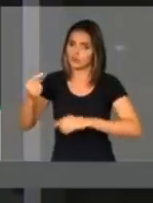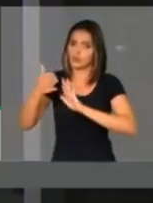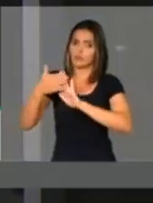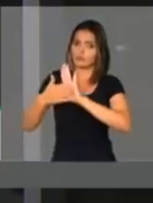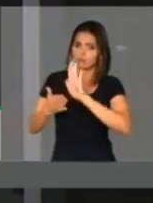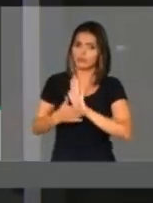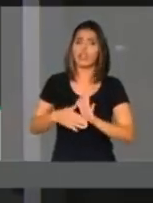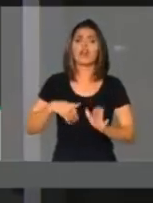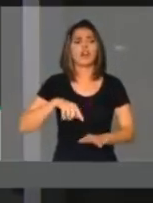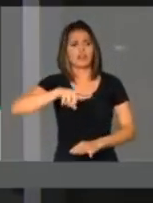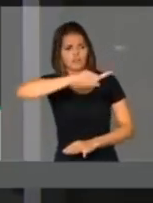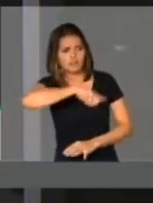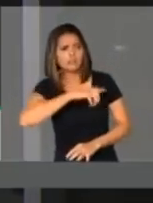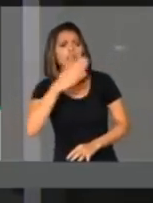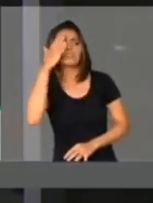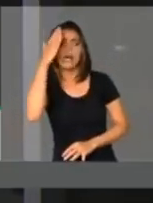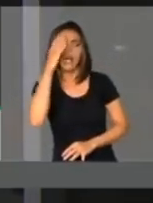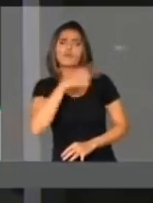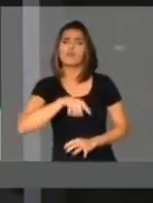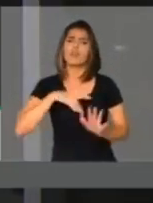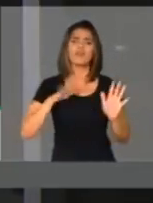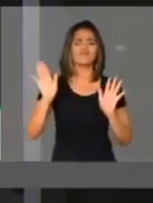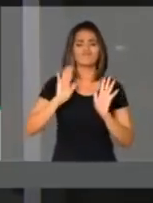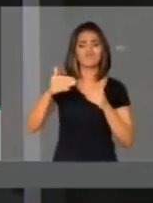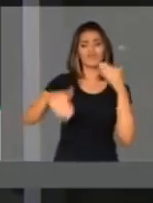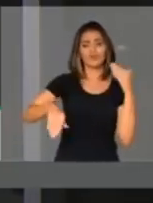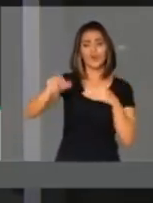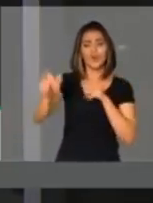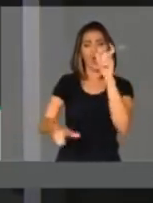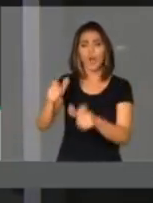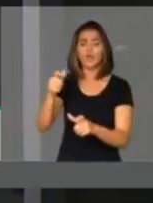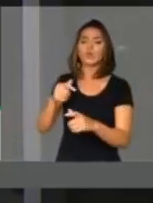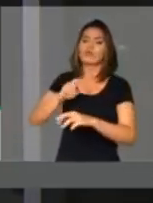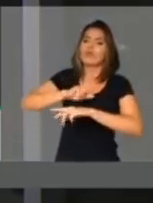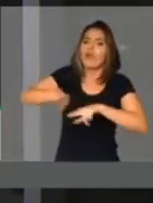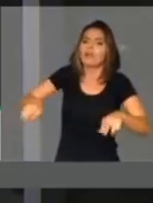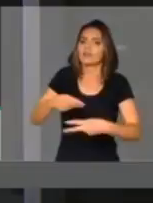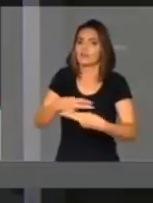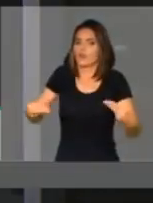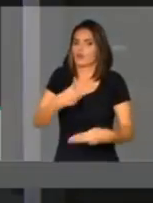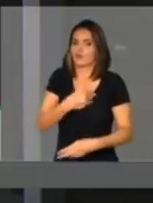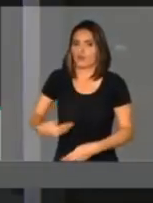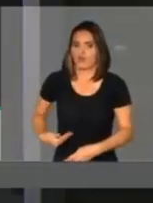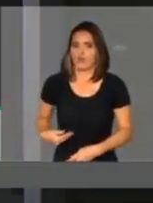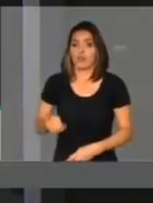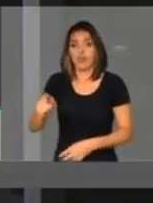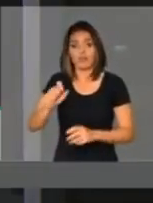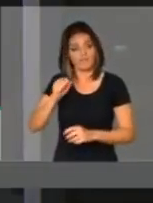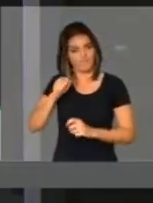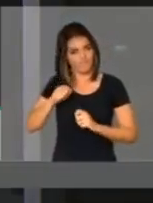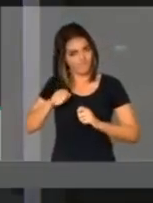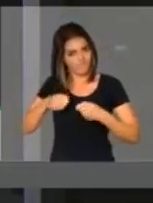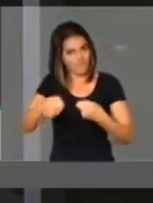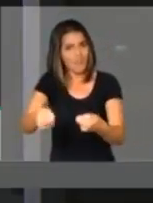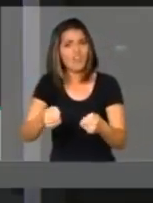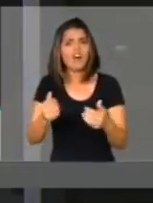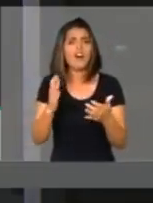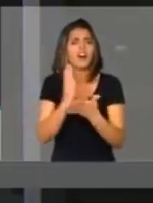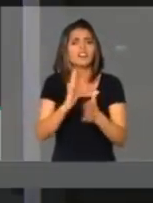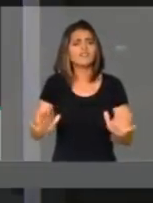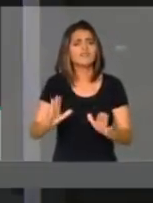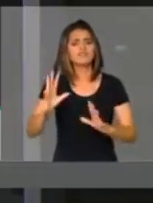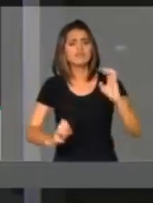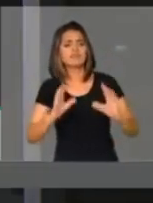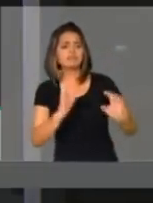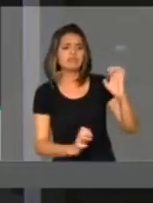maneira como vem conduzindo. Acho que poderia ter mais energia em relação à reforma previdenciária, menos perda de tempo com brigas internas.